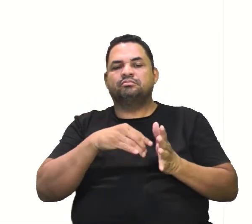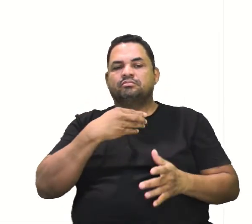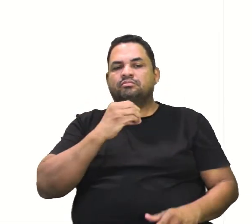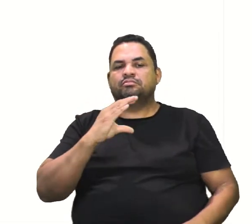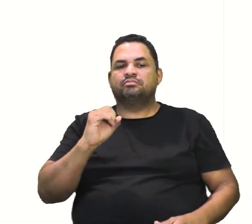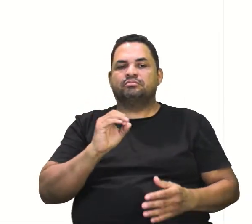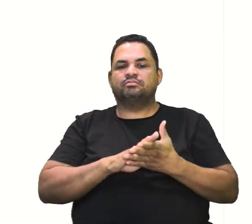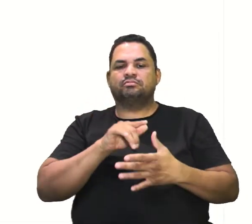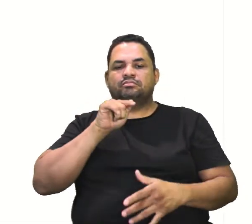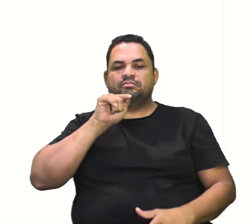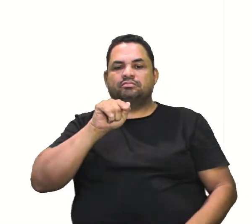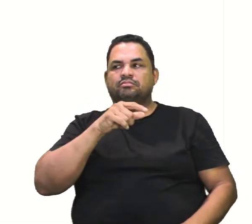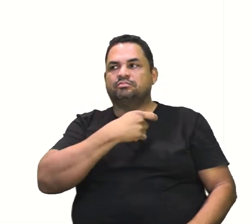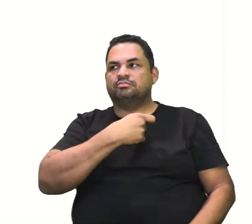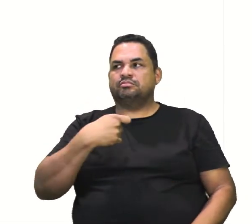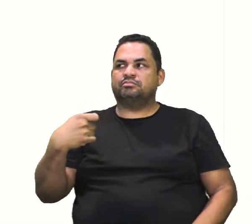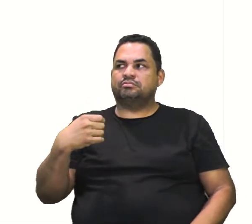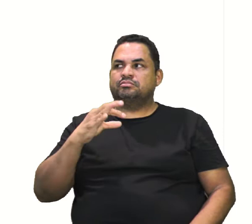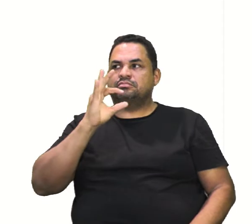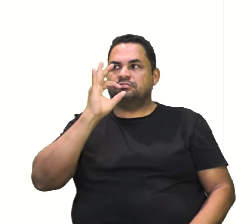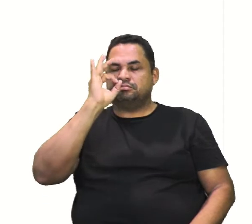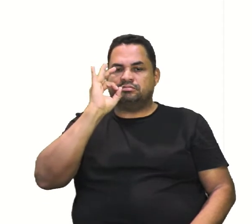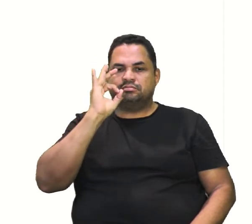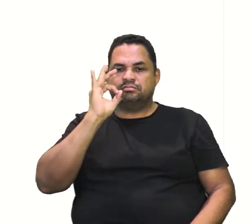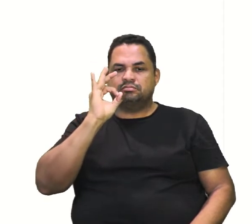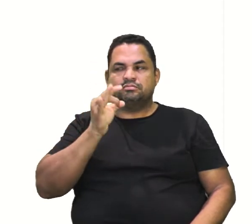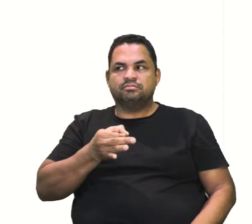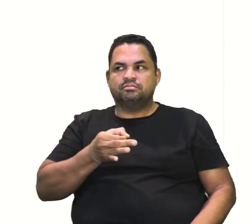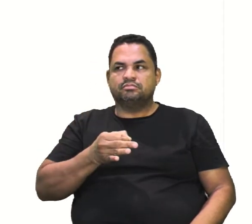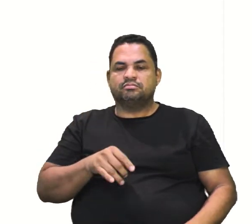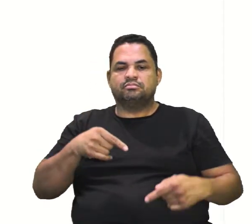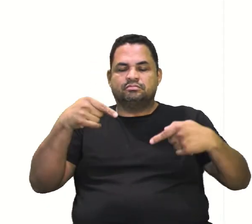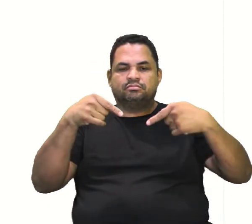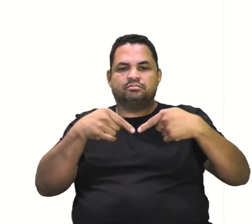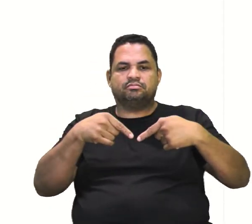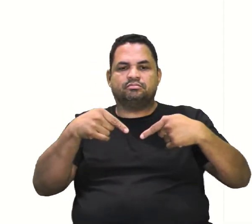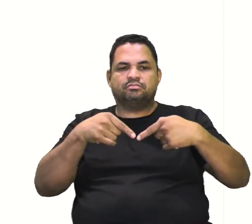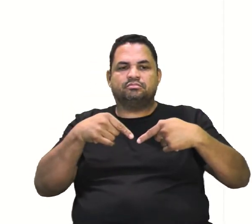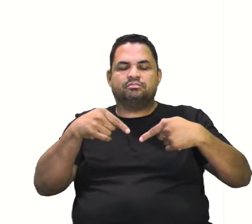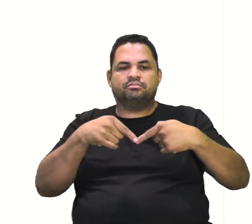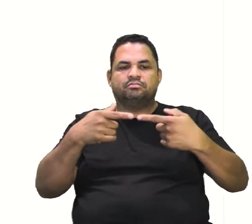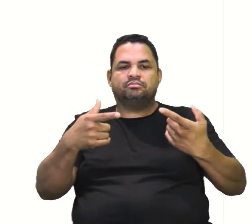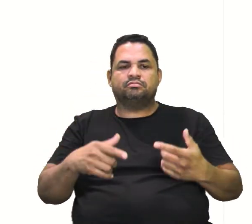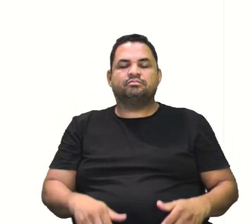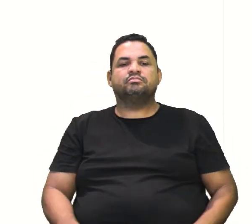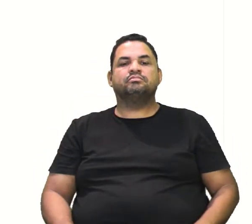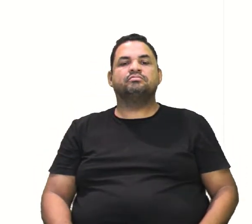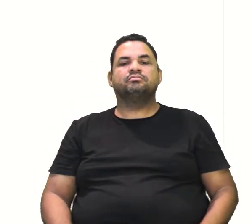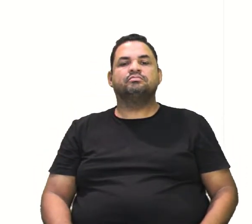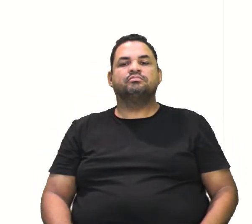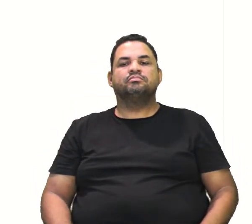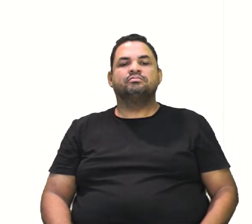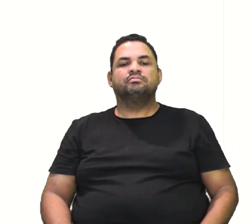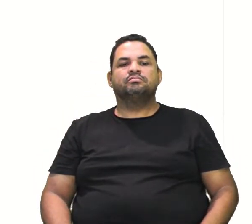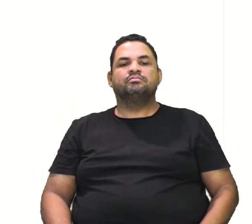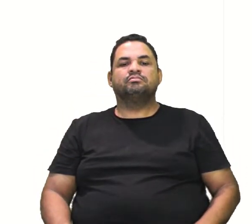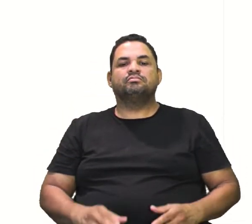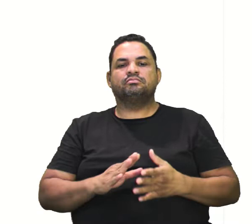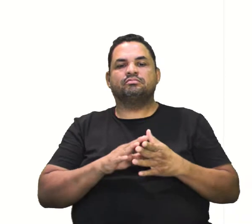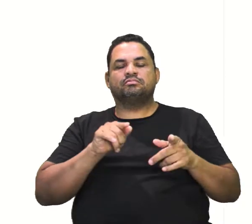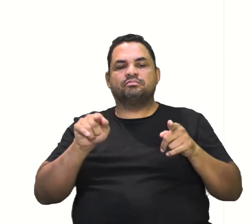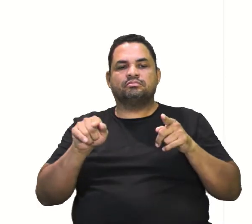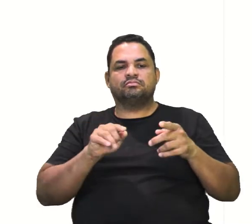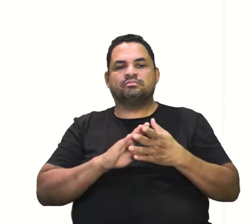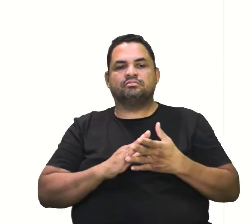vou marcar o ponto no eixo X, certo? E vértices, cadê? E que são as extremidades